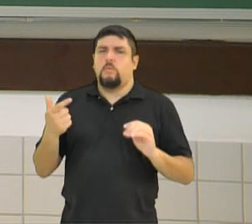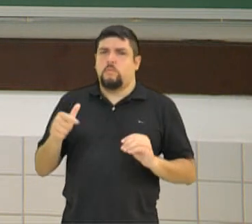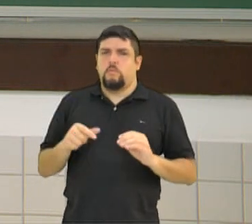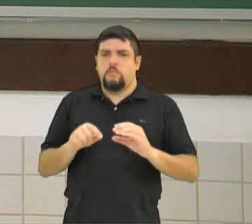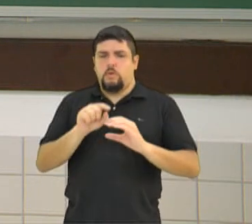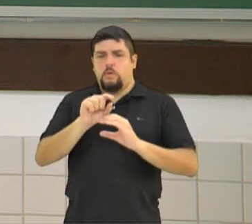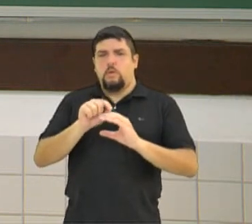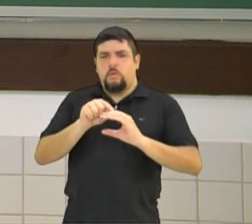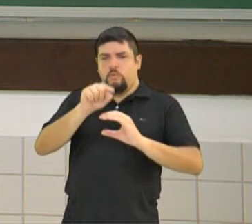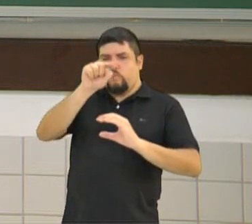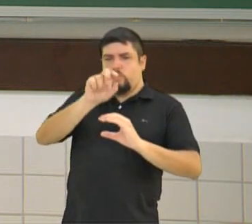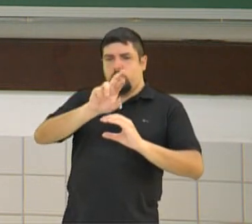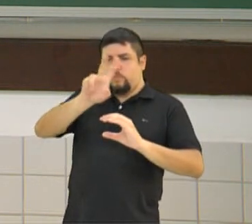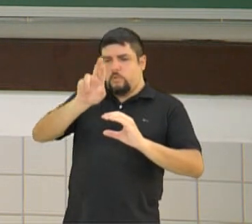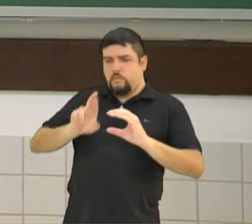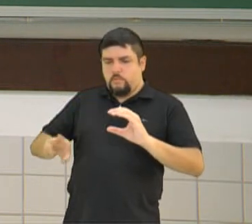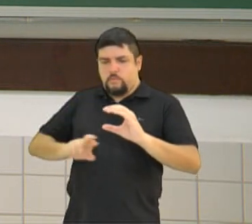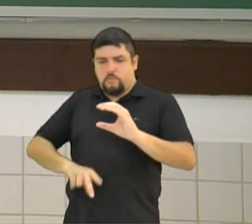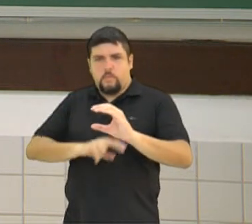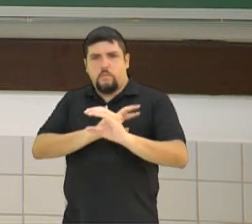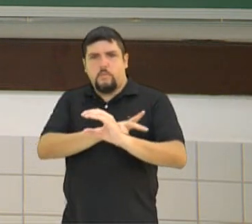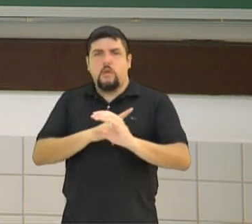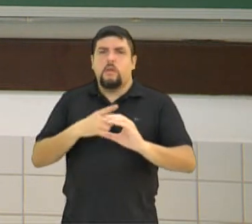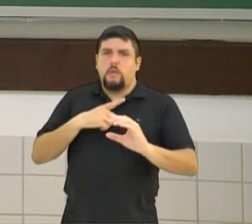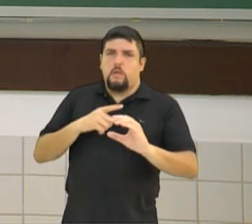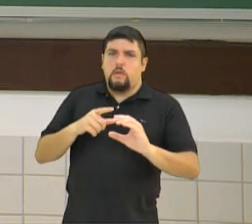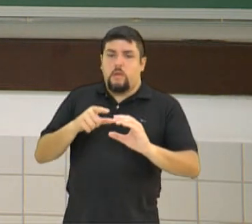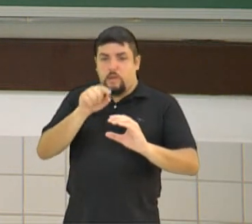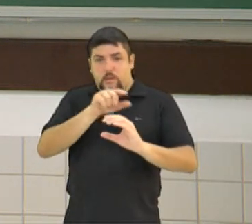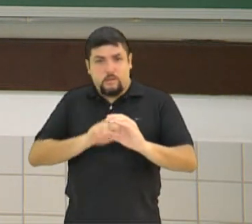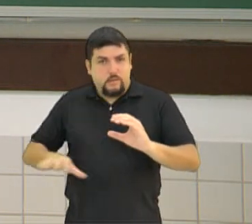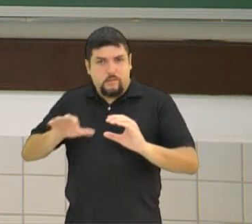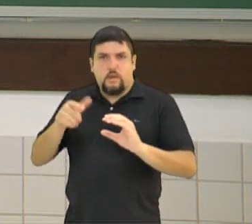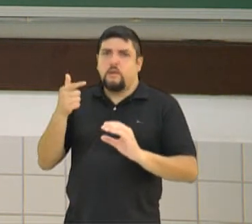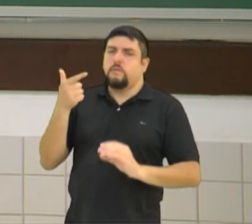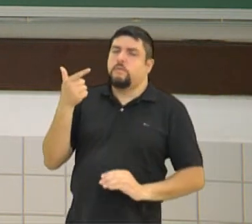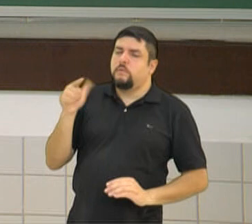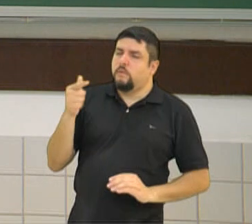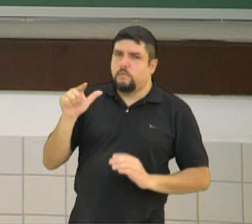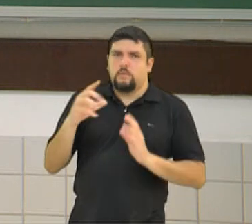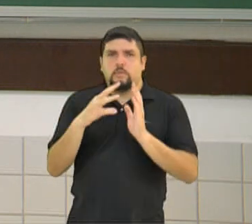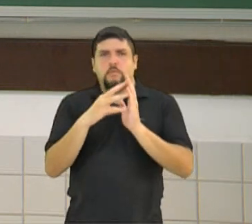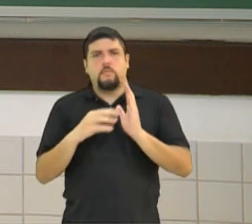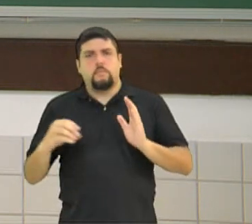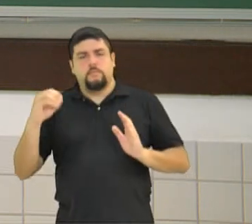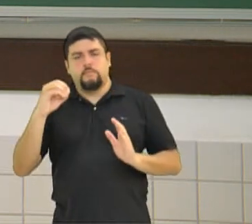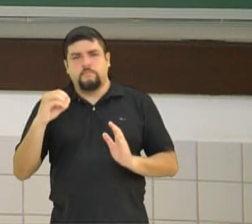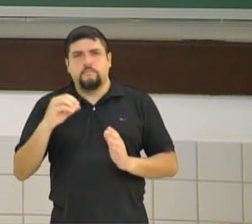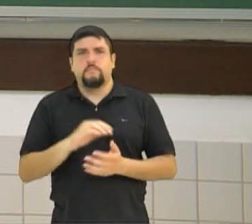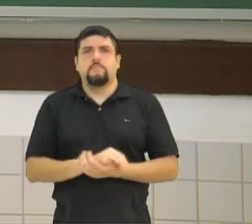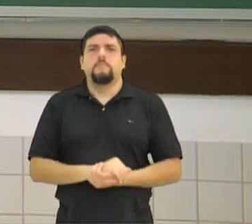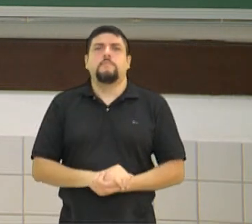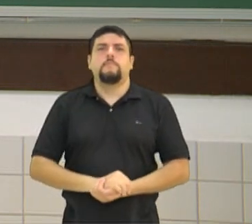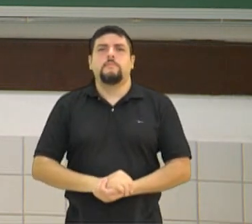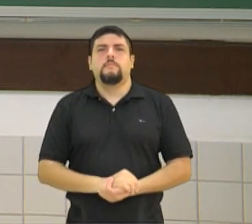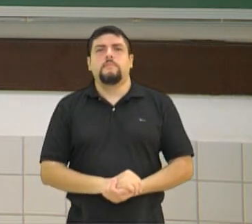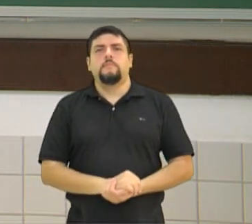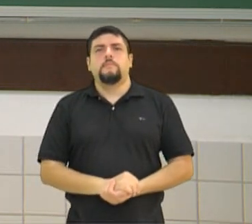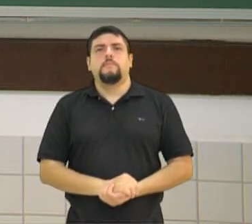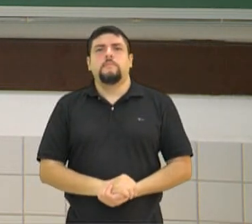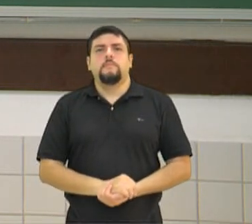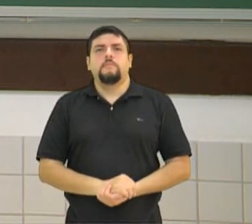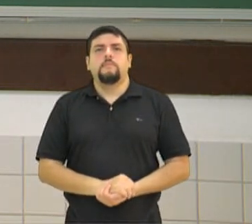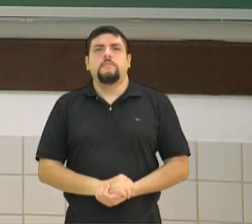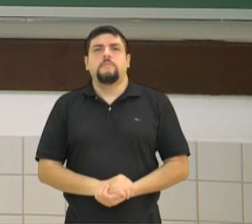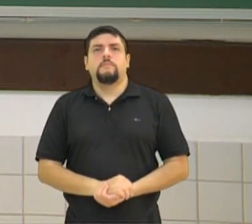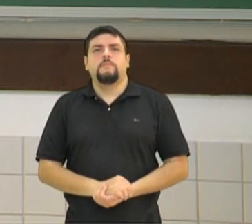ligantes diferentes, então não, eu disse não existe isomeria